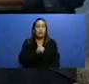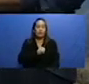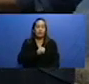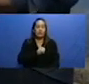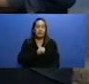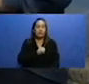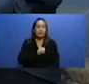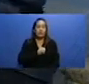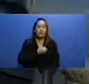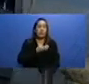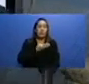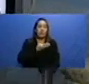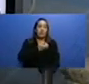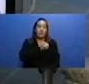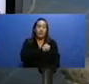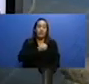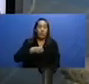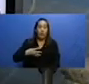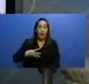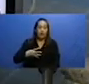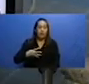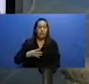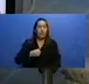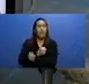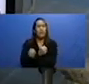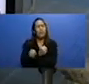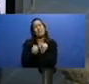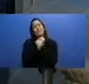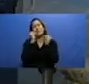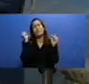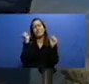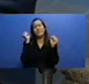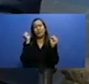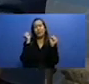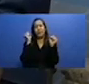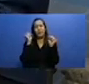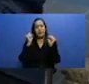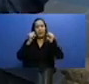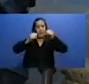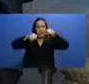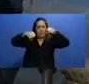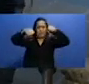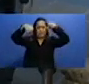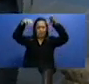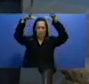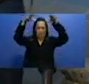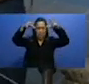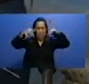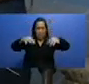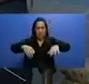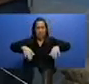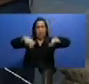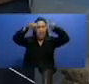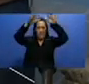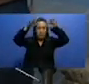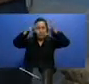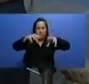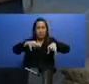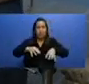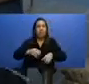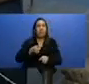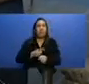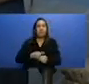não? 4. É impossível nevar na minha cidade neste fim de semana. Ah, essa eu até